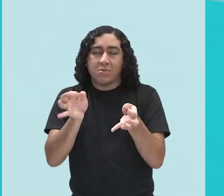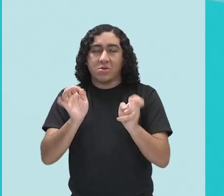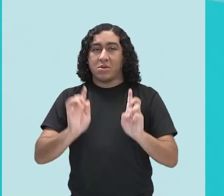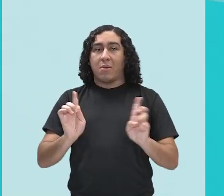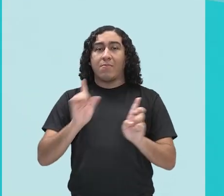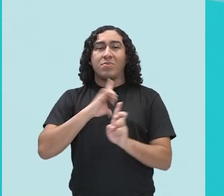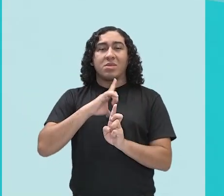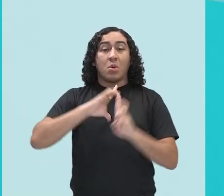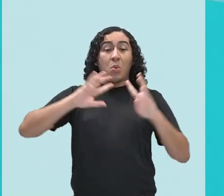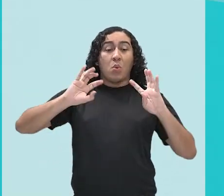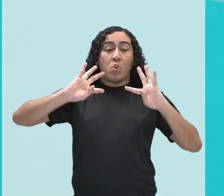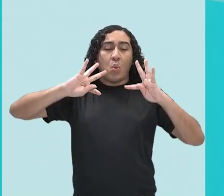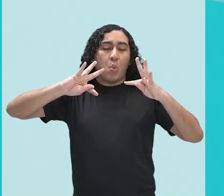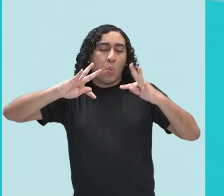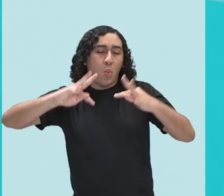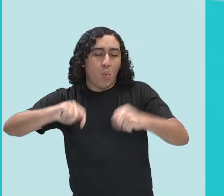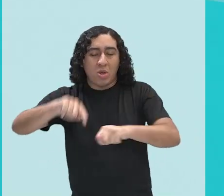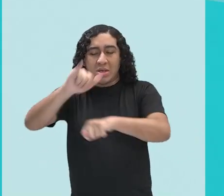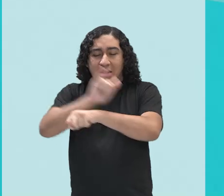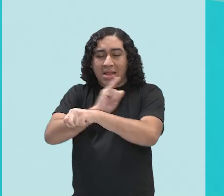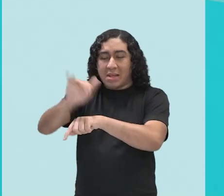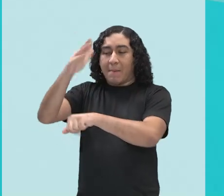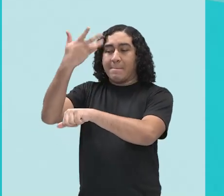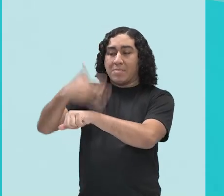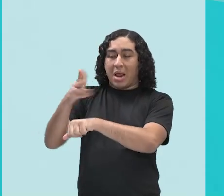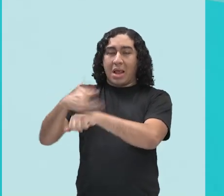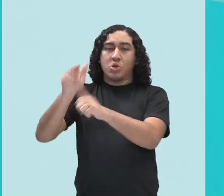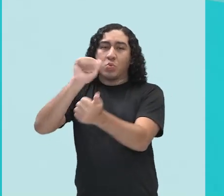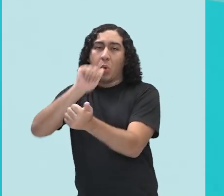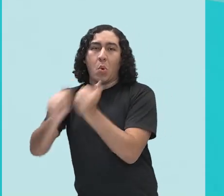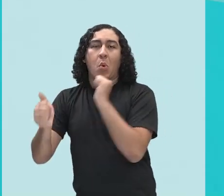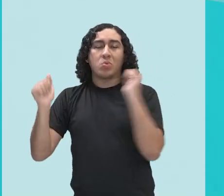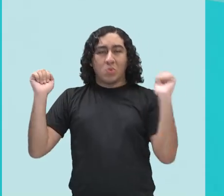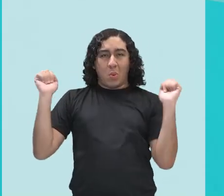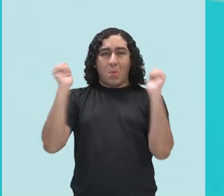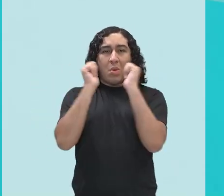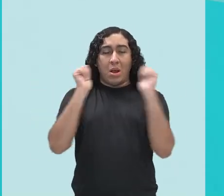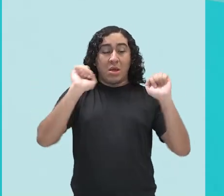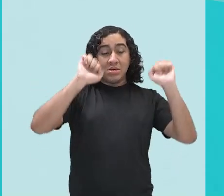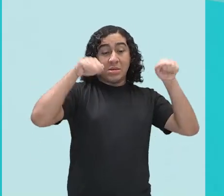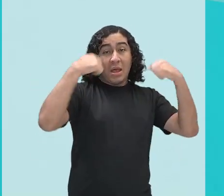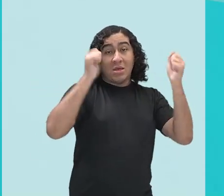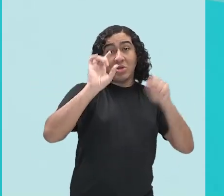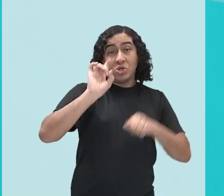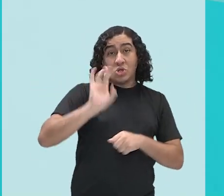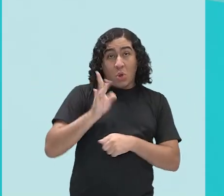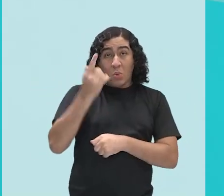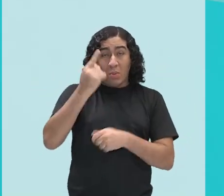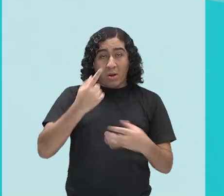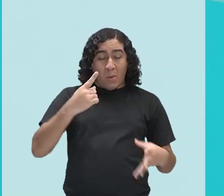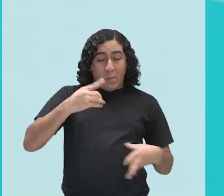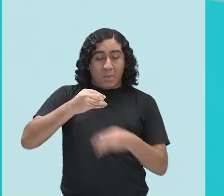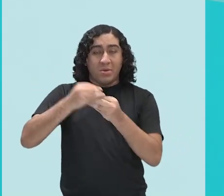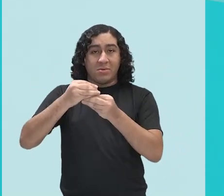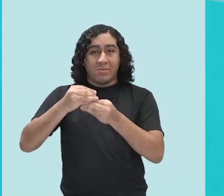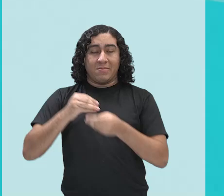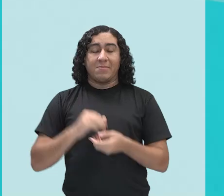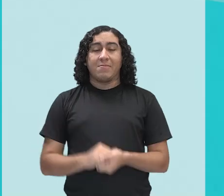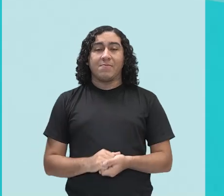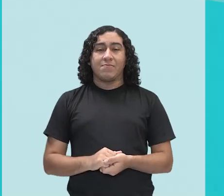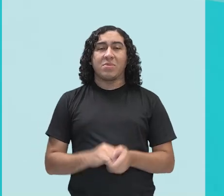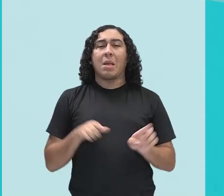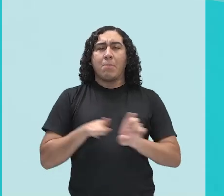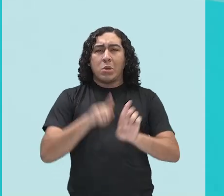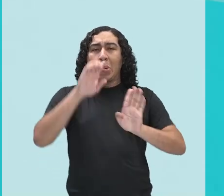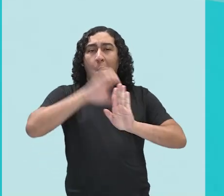um universo inteiro de práticas corporais. E a ginástica é apenas uma delas. Então, qual é o conceito